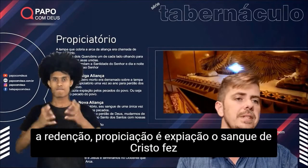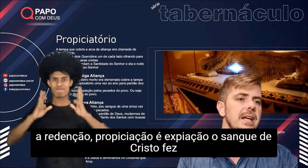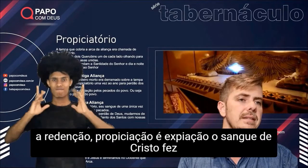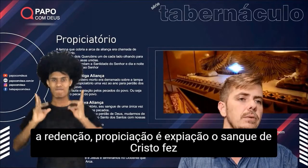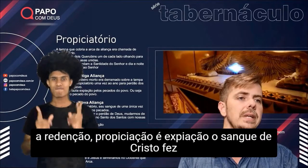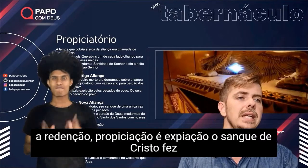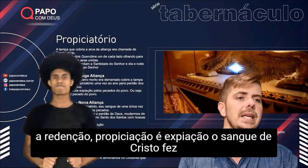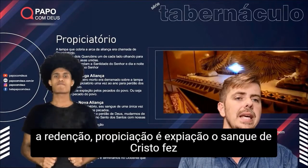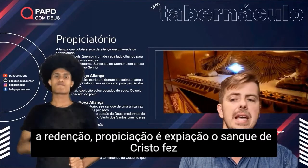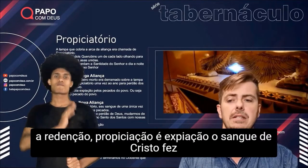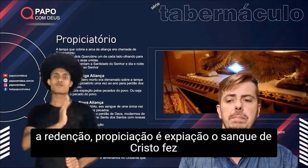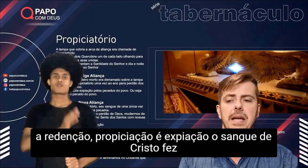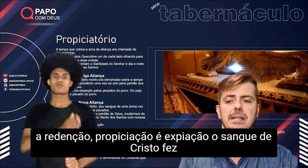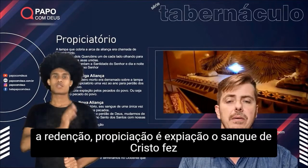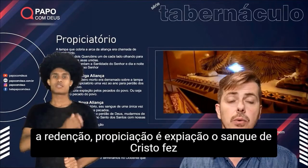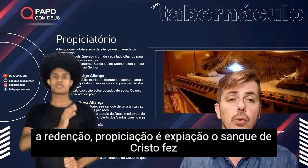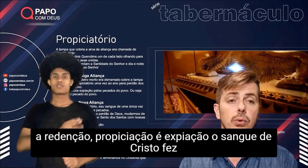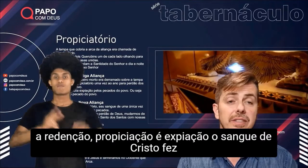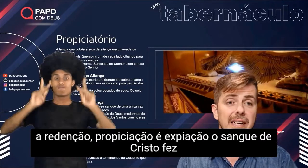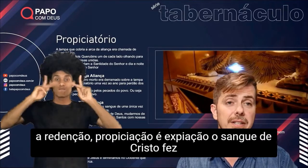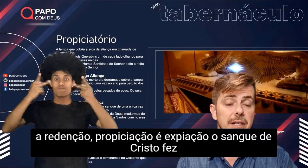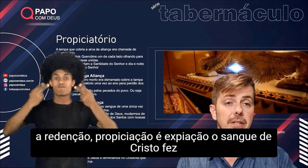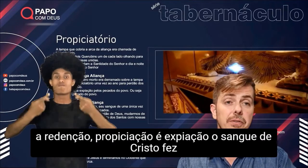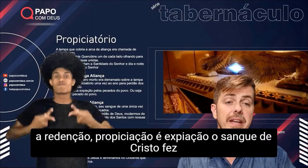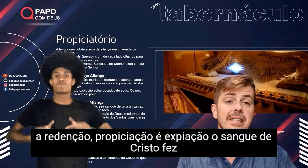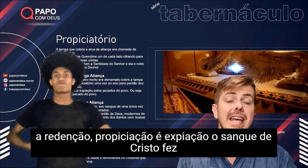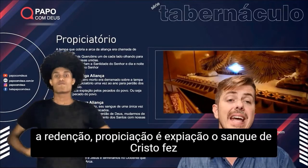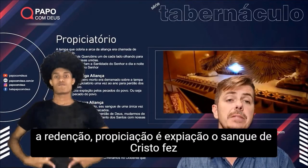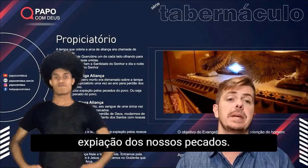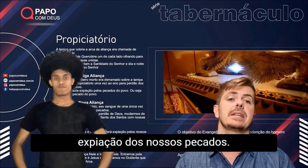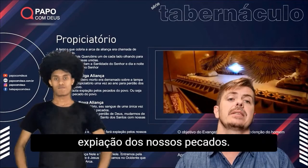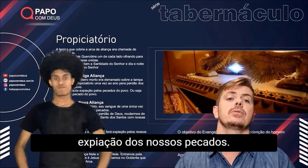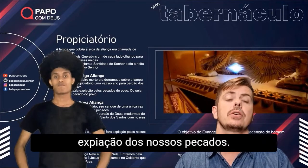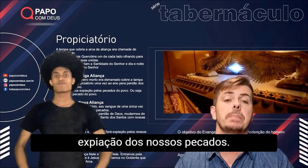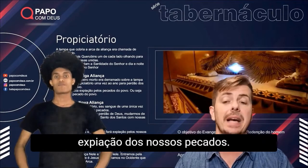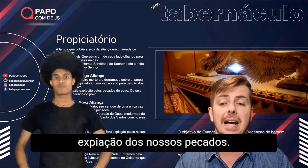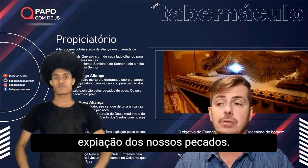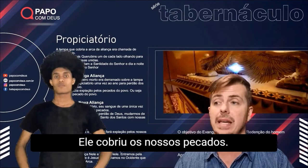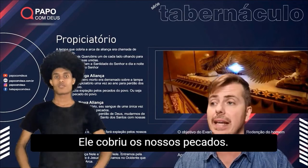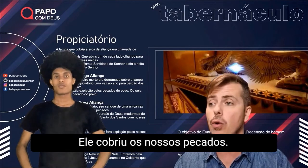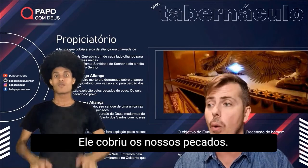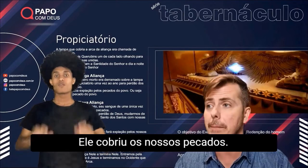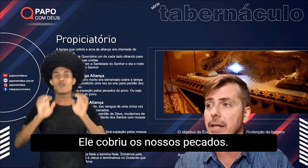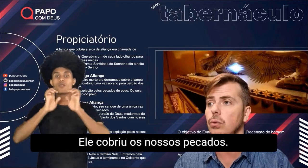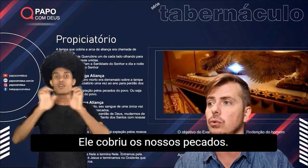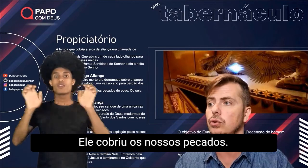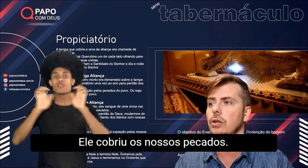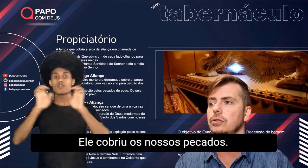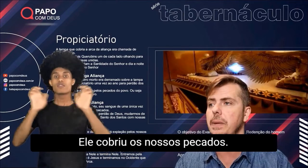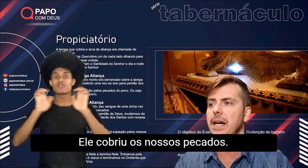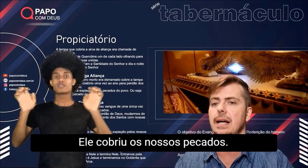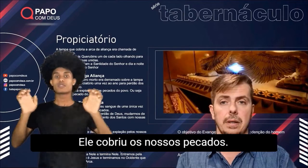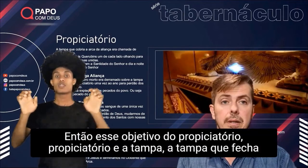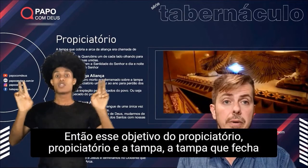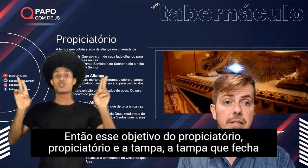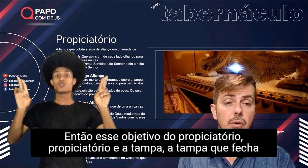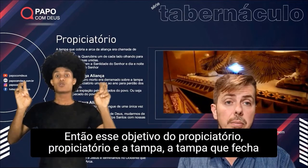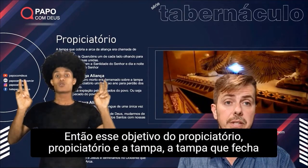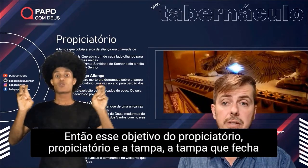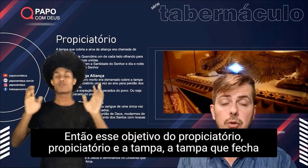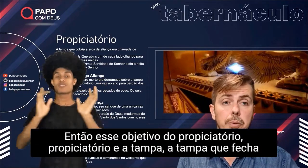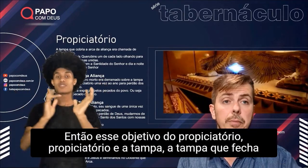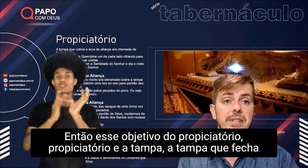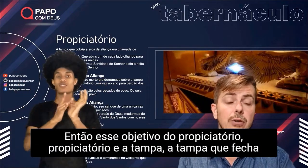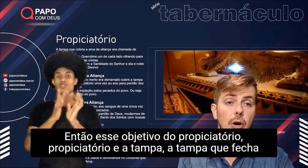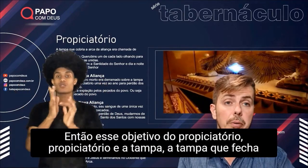redenção, propiciação e expiação. O sangue de Cristo fez expiação dos nossos pecados. Ele cobriu os nossos pecados. Então esse é